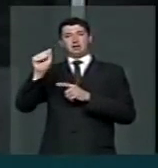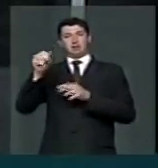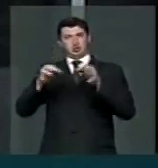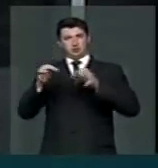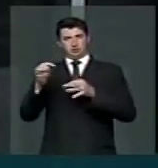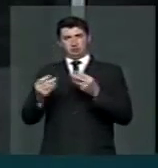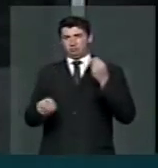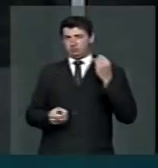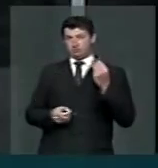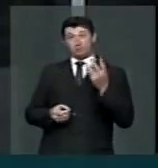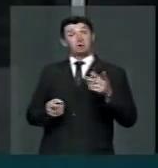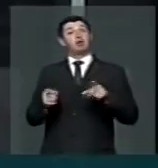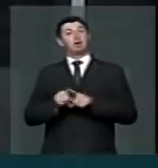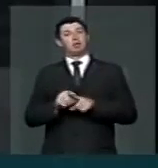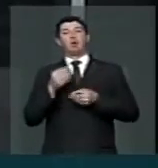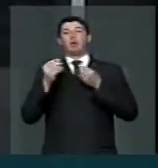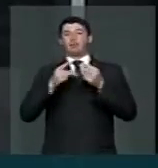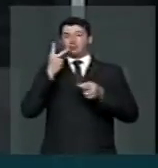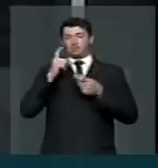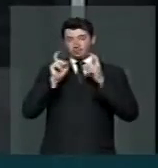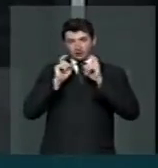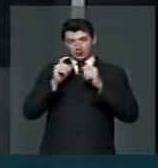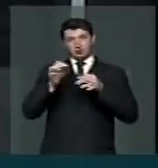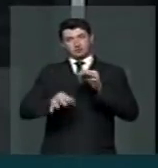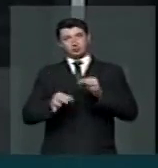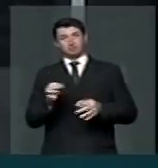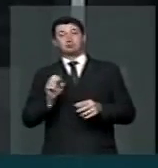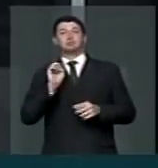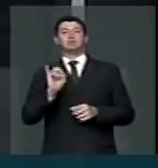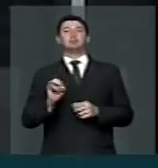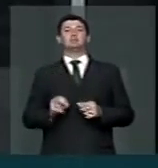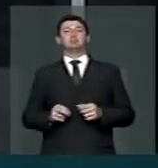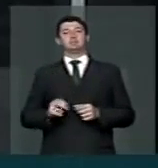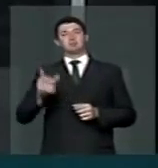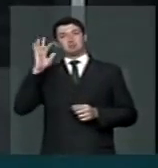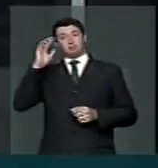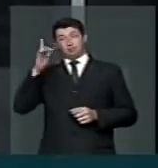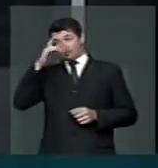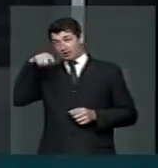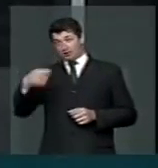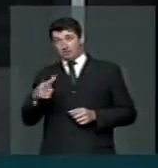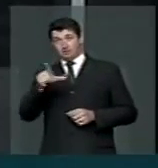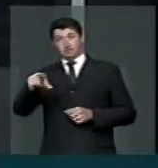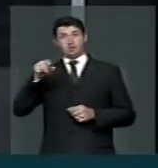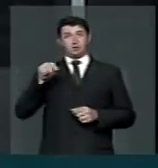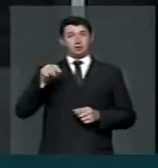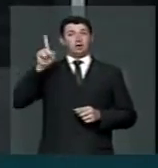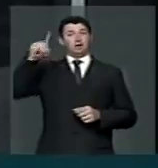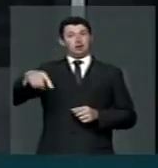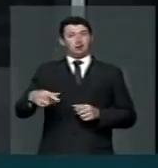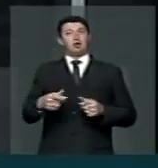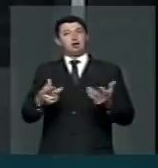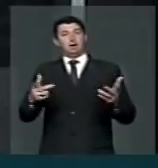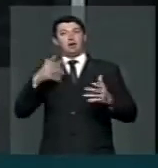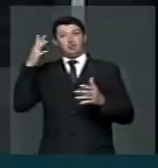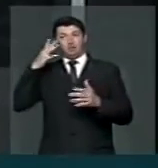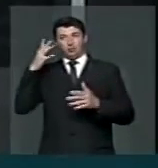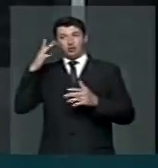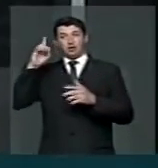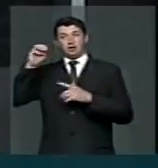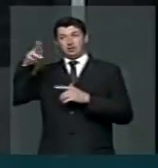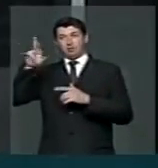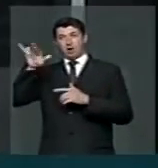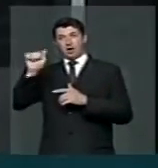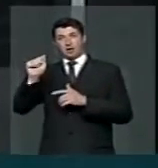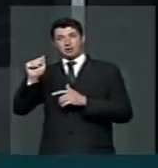se falar em boa gestão judicial, quando a escolha do seu dirigente deixa de ser uma questão